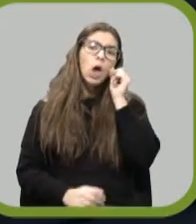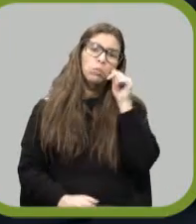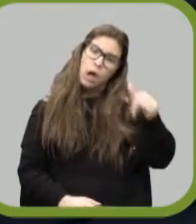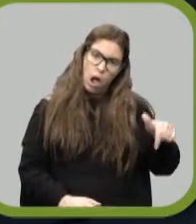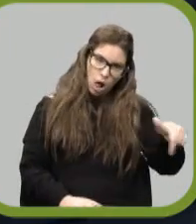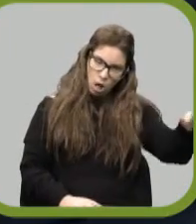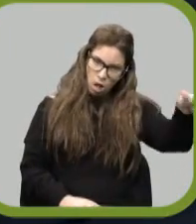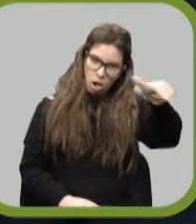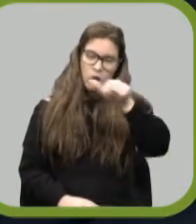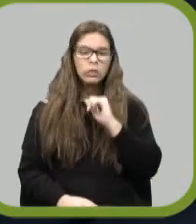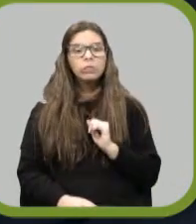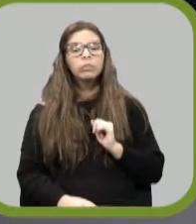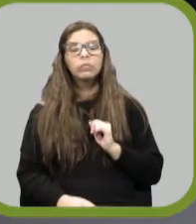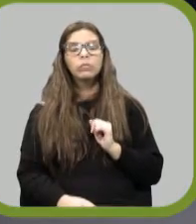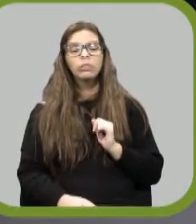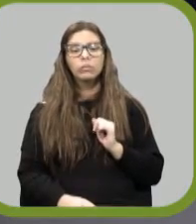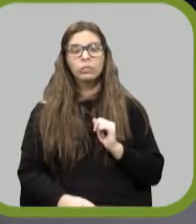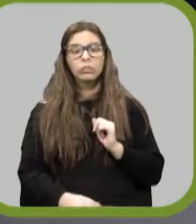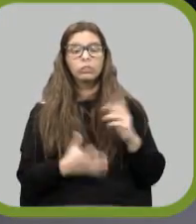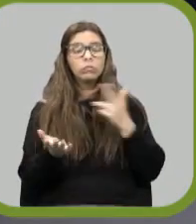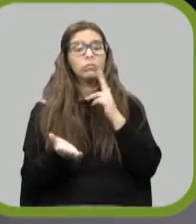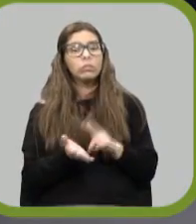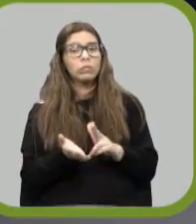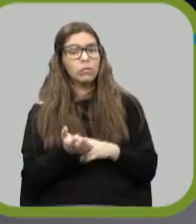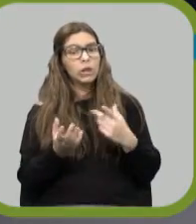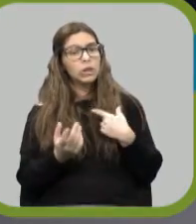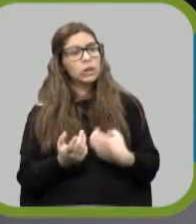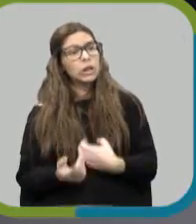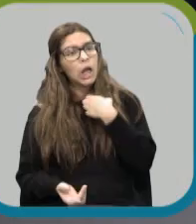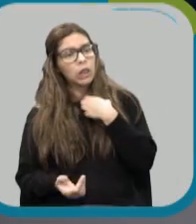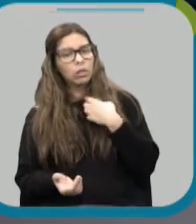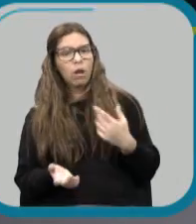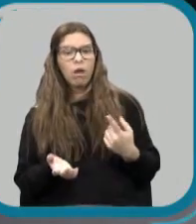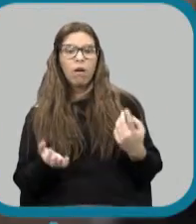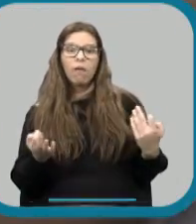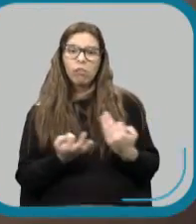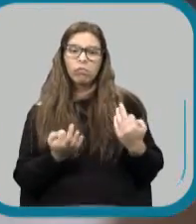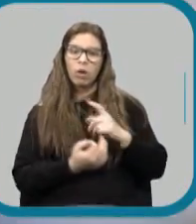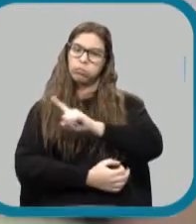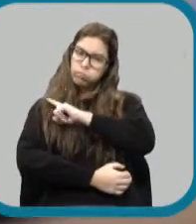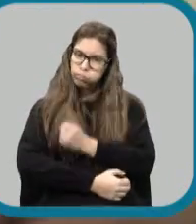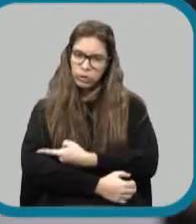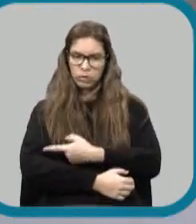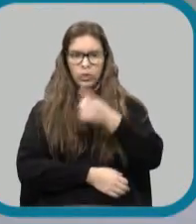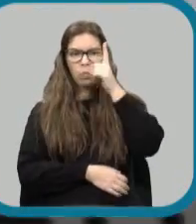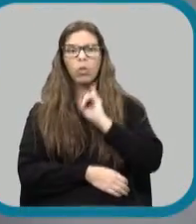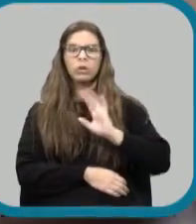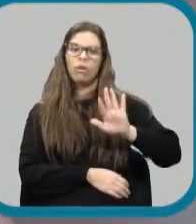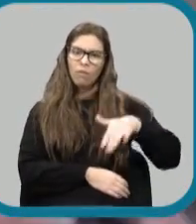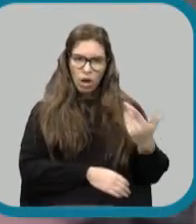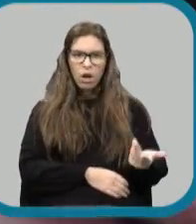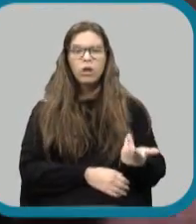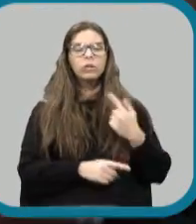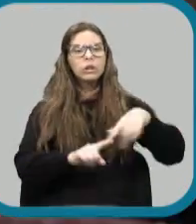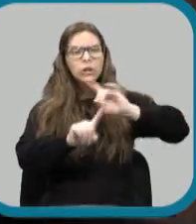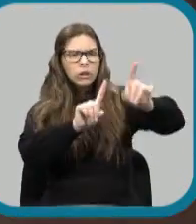homens, em Portugal também temos homens, e a verdade é que eu acho que este processo de empoderamento das mulheres e de